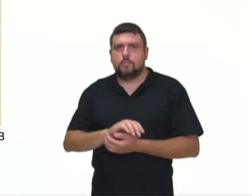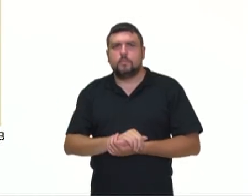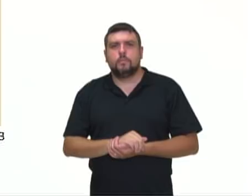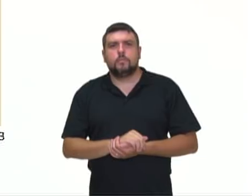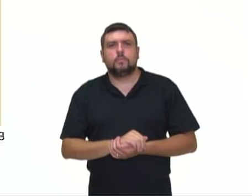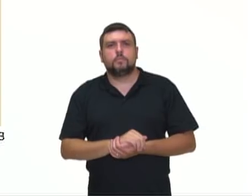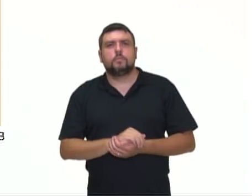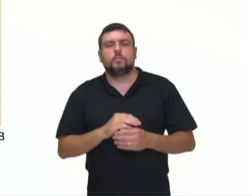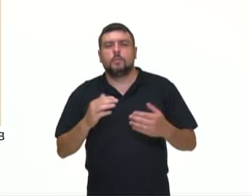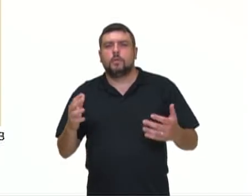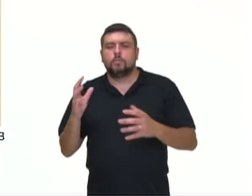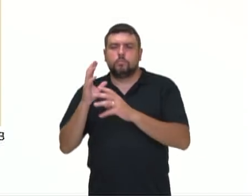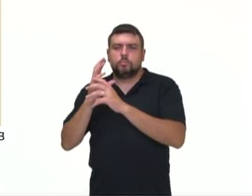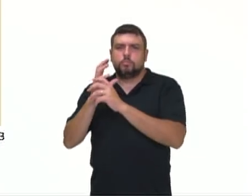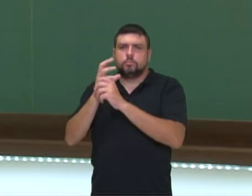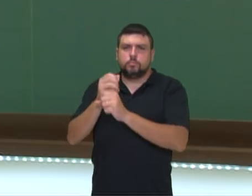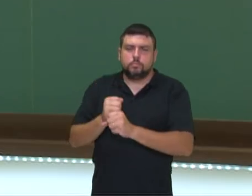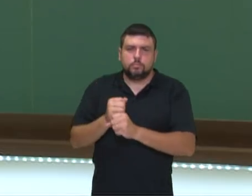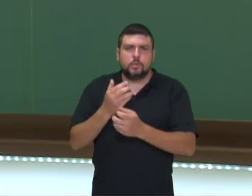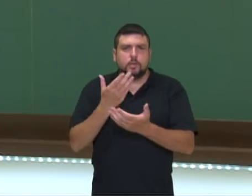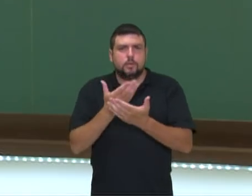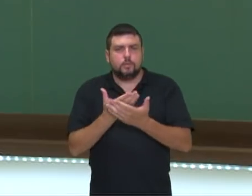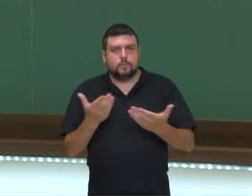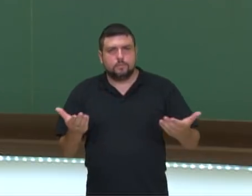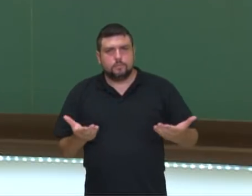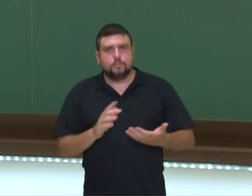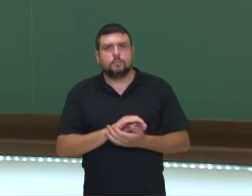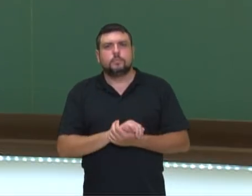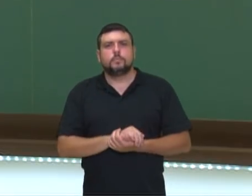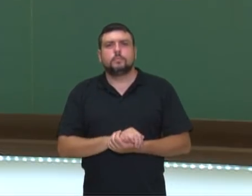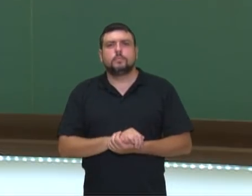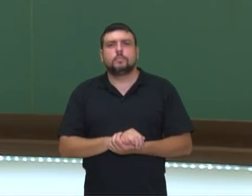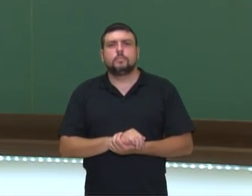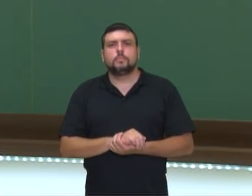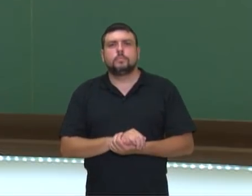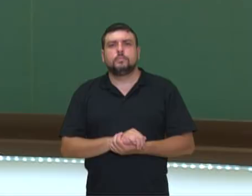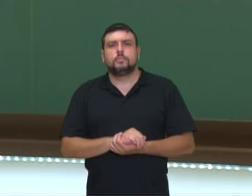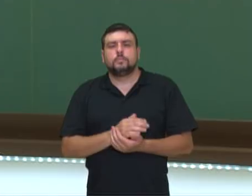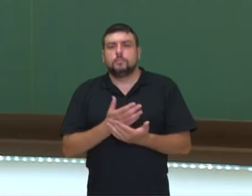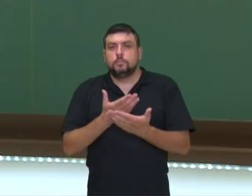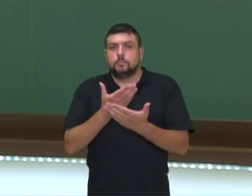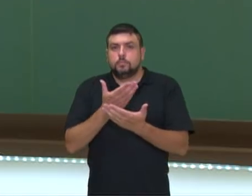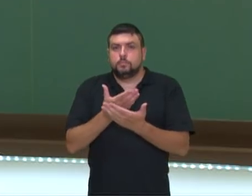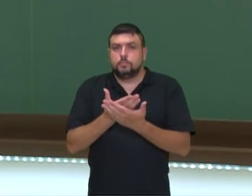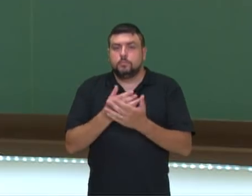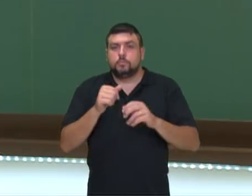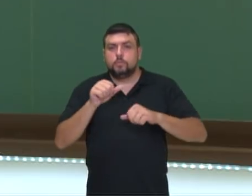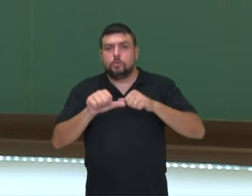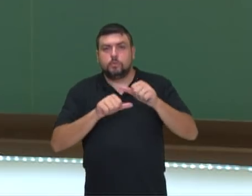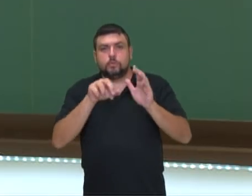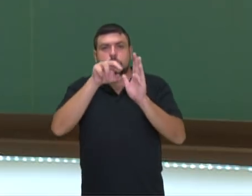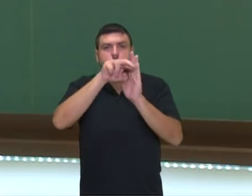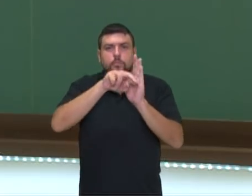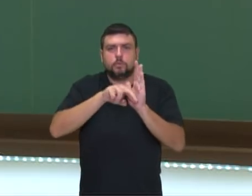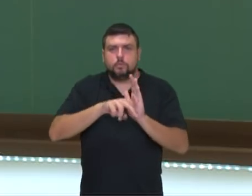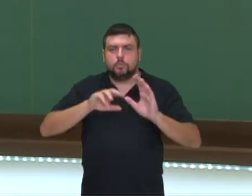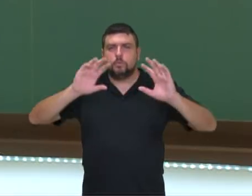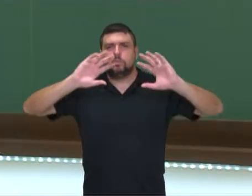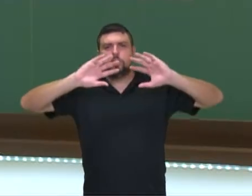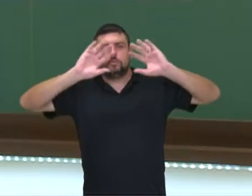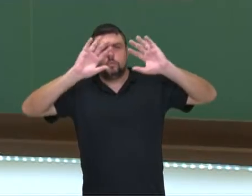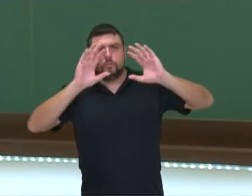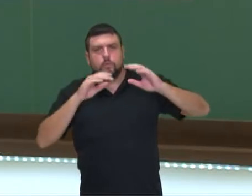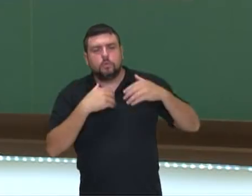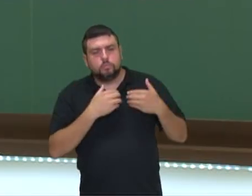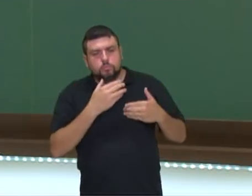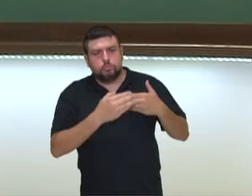vamos relembrar o que estudamos na aula de hoje. Nós estudamos as mudanças nas regras do vôlei, quais foram as mudanças que teve com